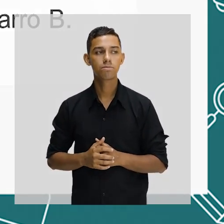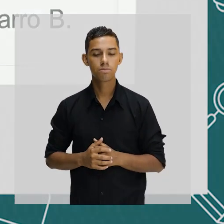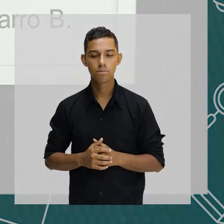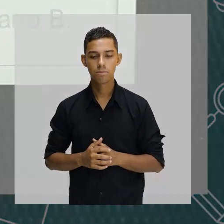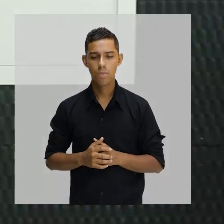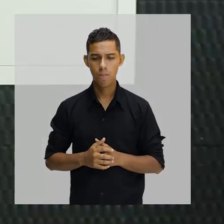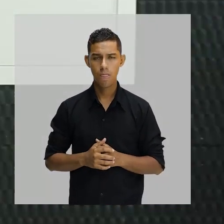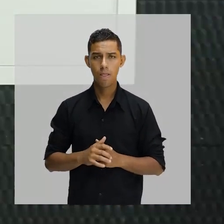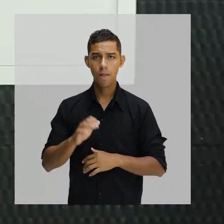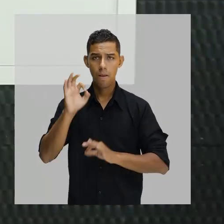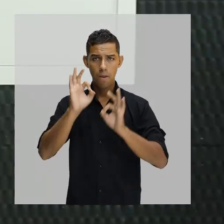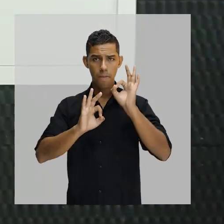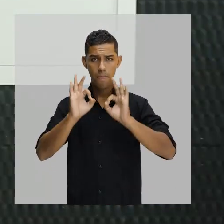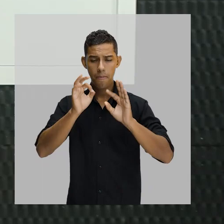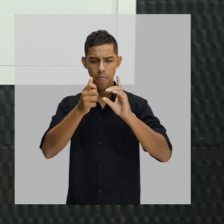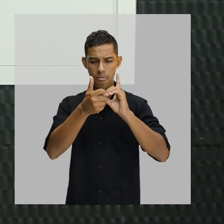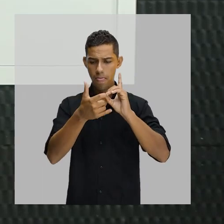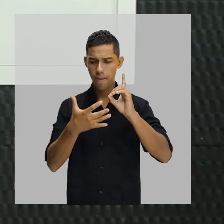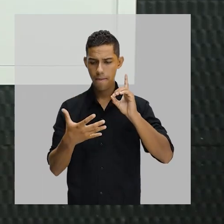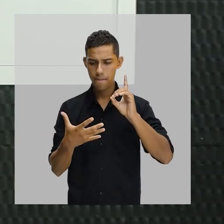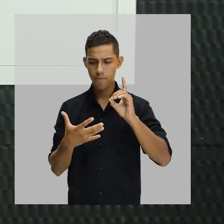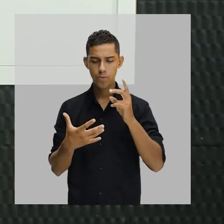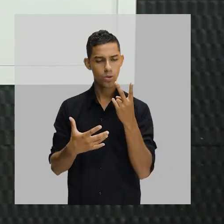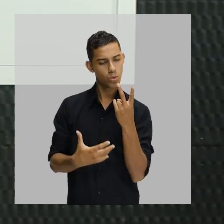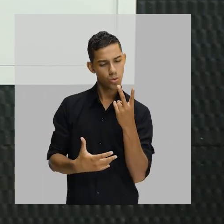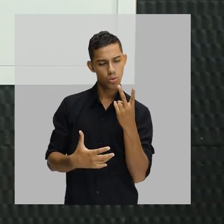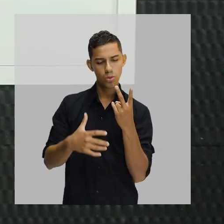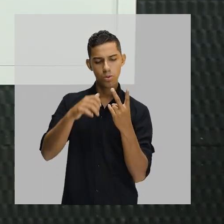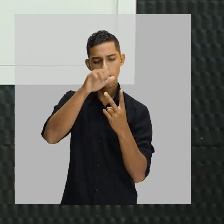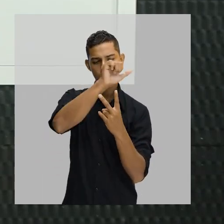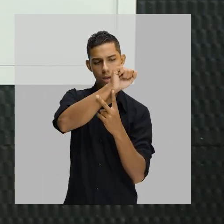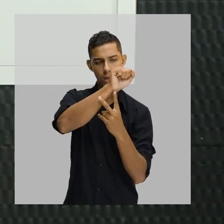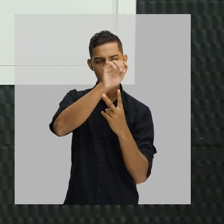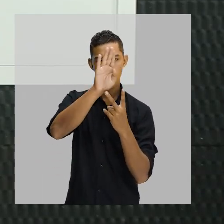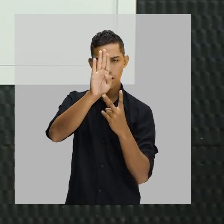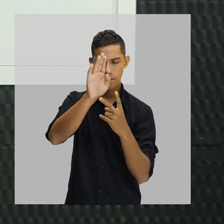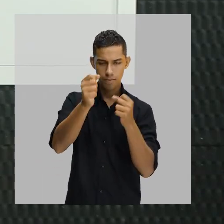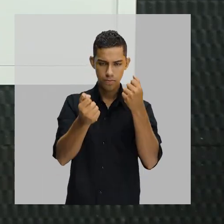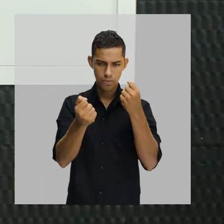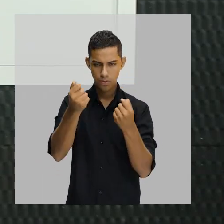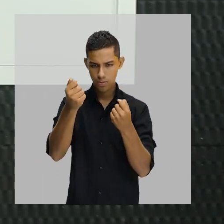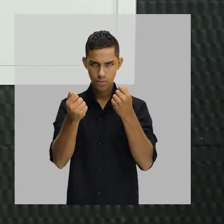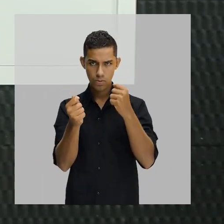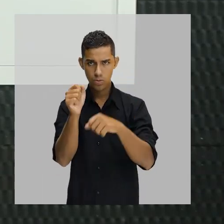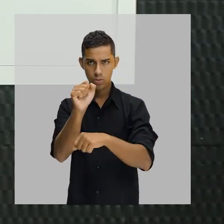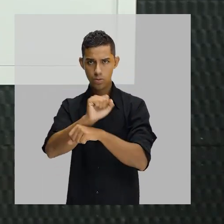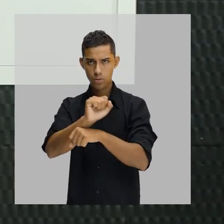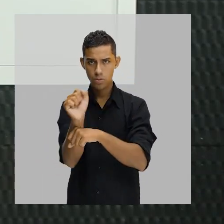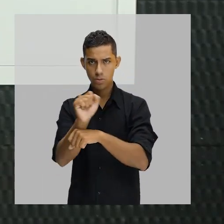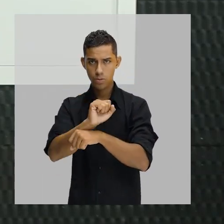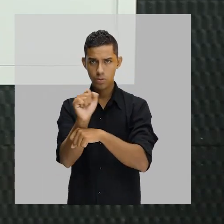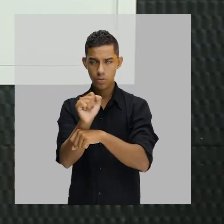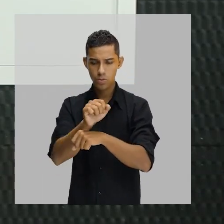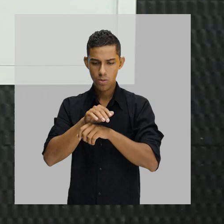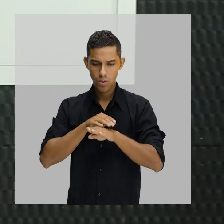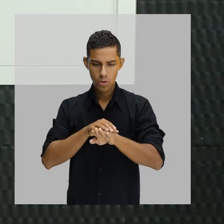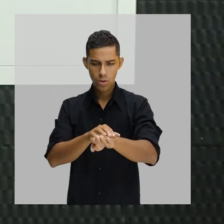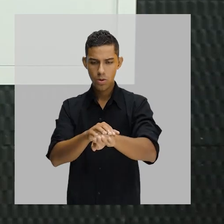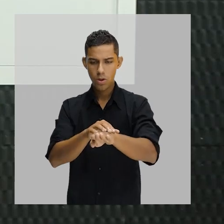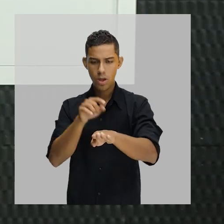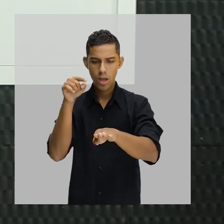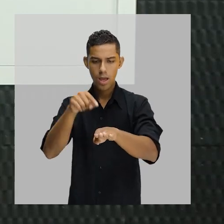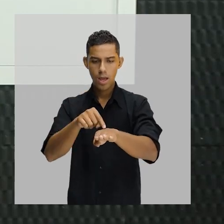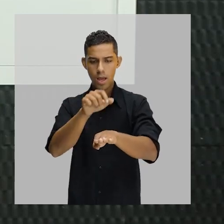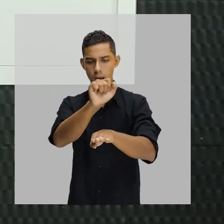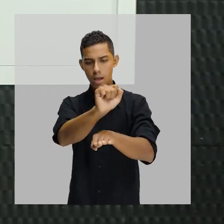dados da questão, né? Então, nós temos dois carros A e B, né? Então, a velocidade A é de 20